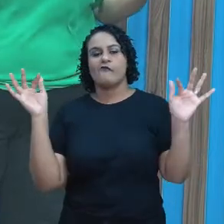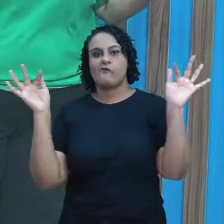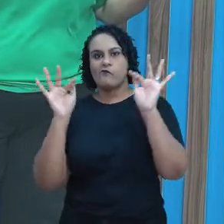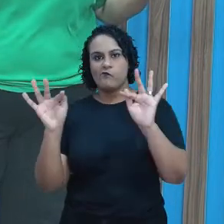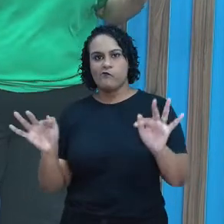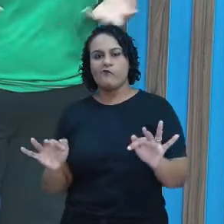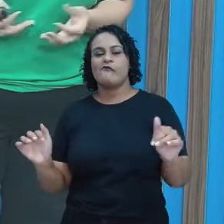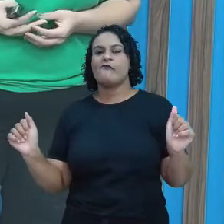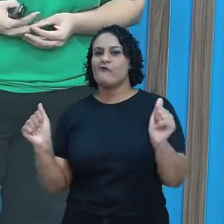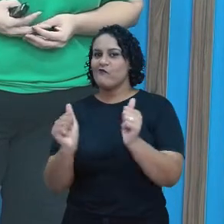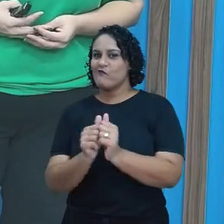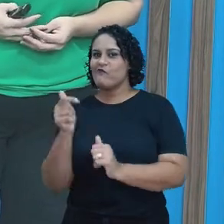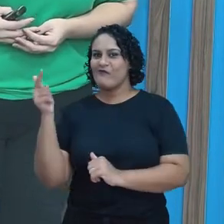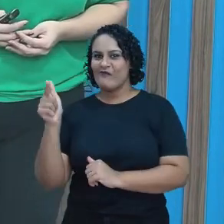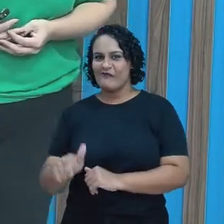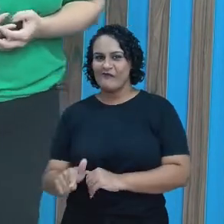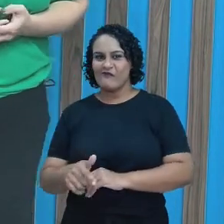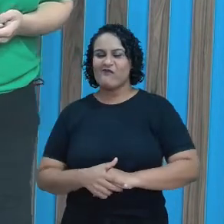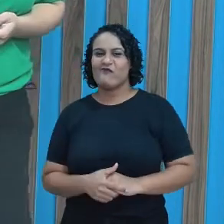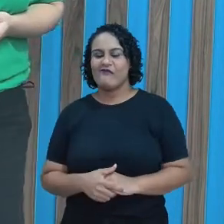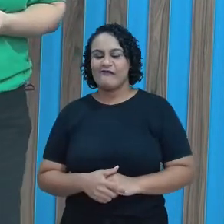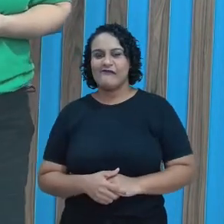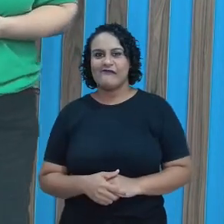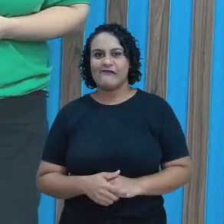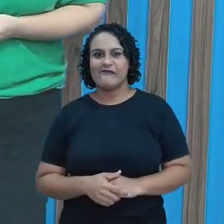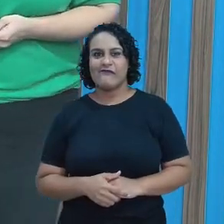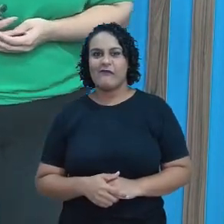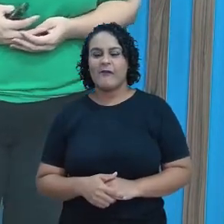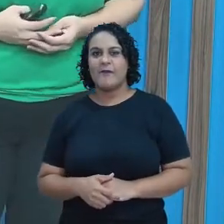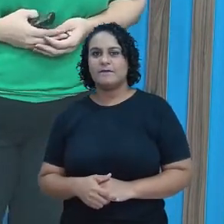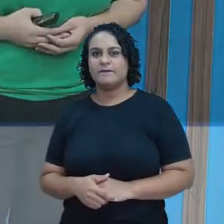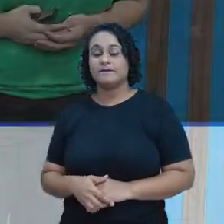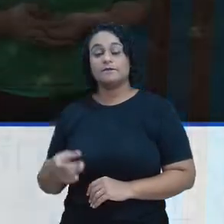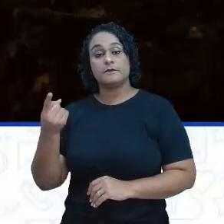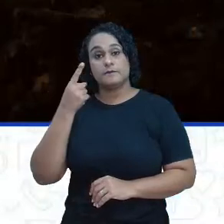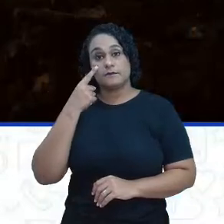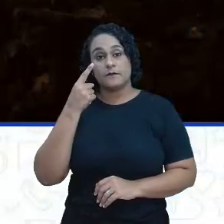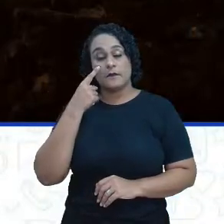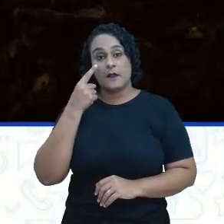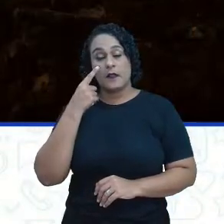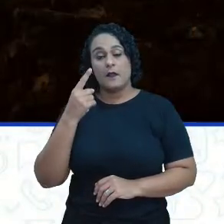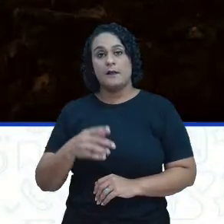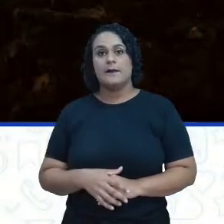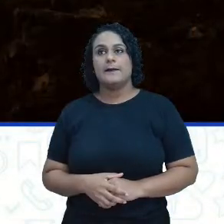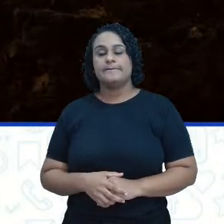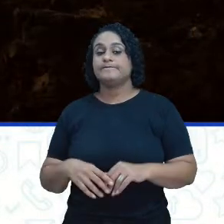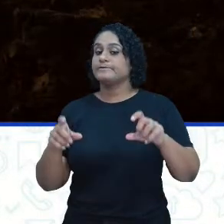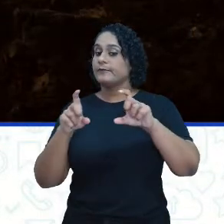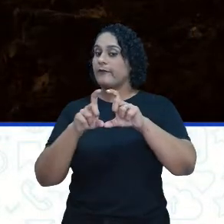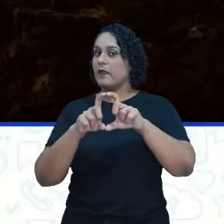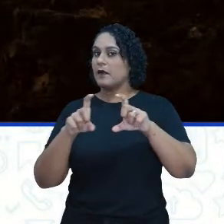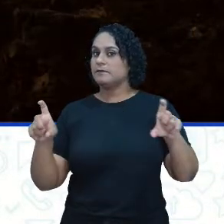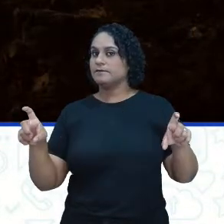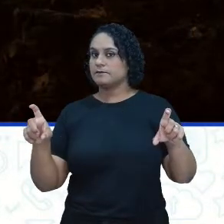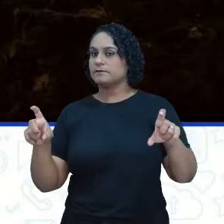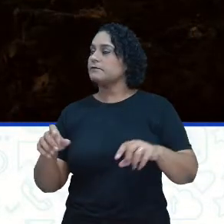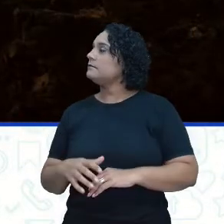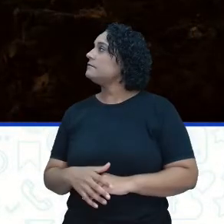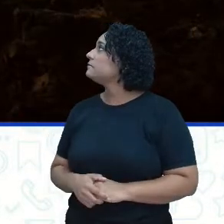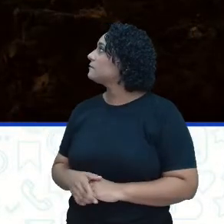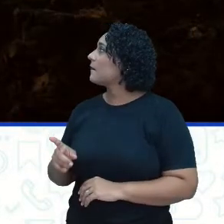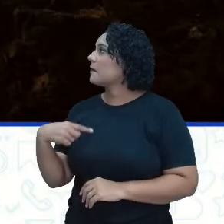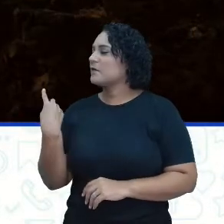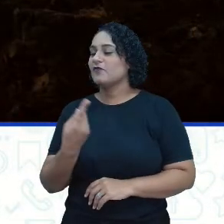todos juntos novamente, né? Então, vamos lá, gente. Olha só, já trouxe aqui uma frasezinha para a